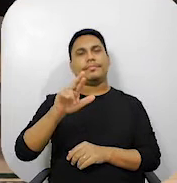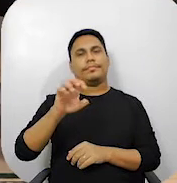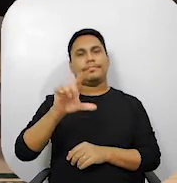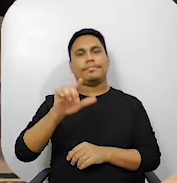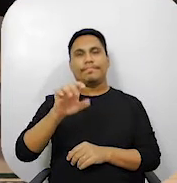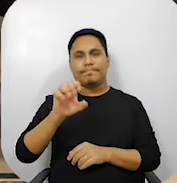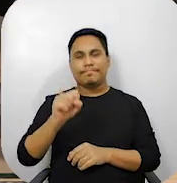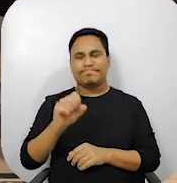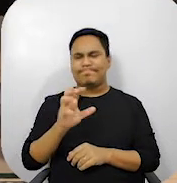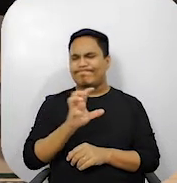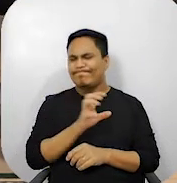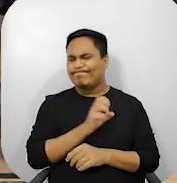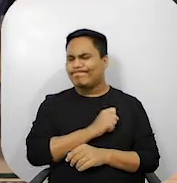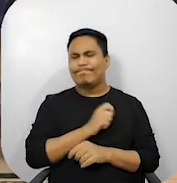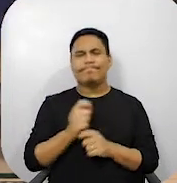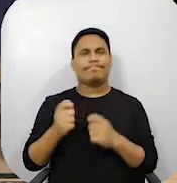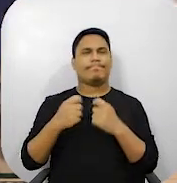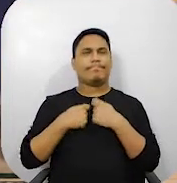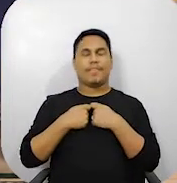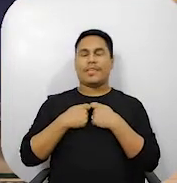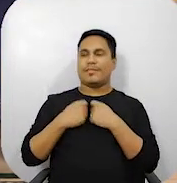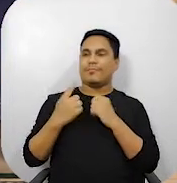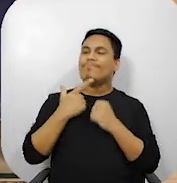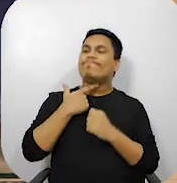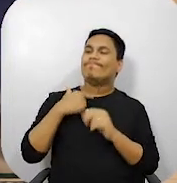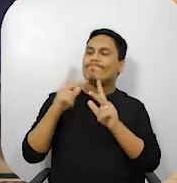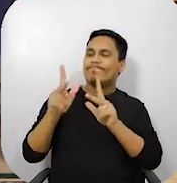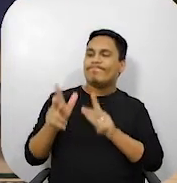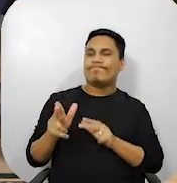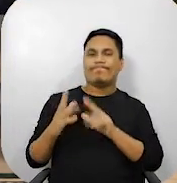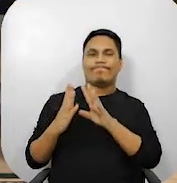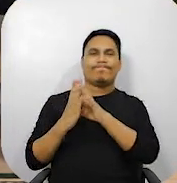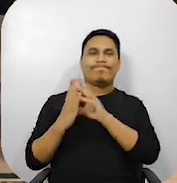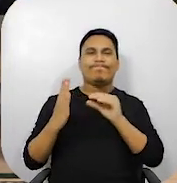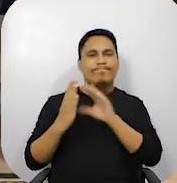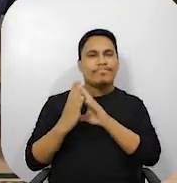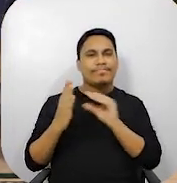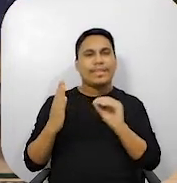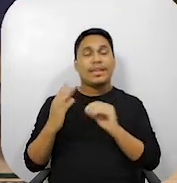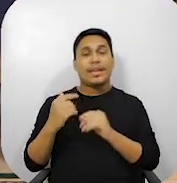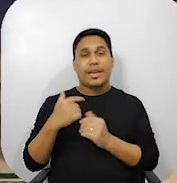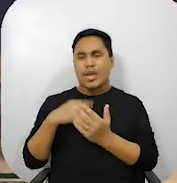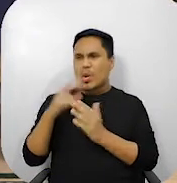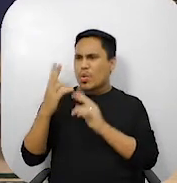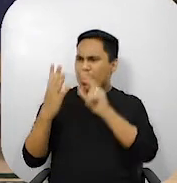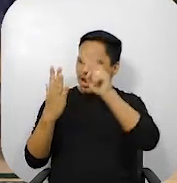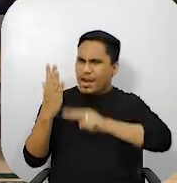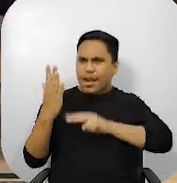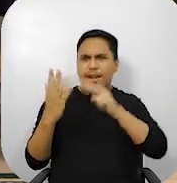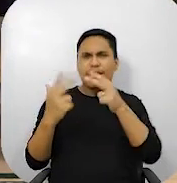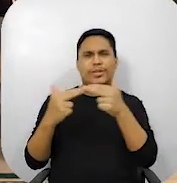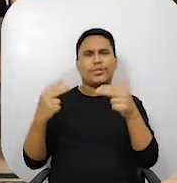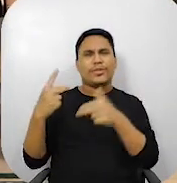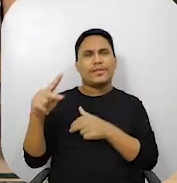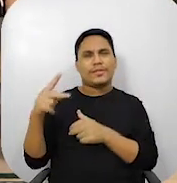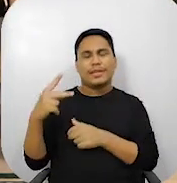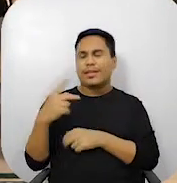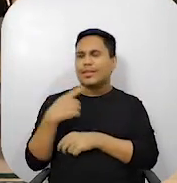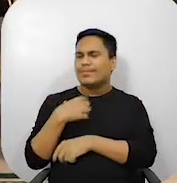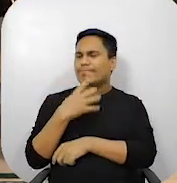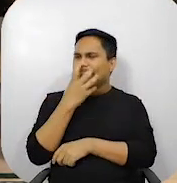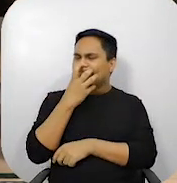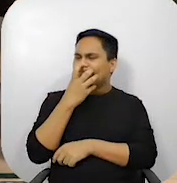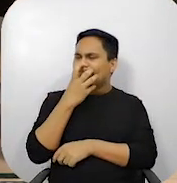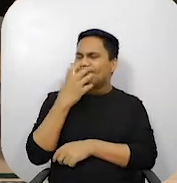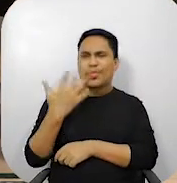e ela sempre me inspirou Chegou a um ponto assim que eu era tanta afinidade que eu dizer meu Deus será que eu tô deixando assim